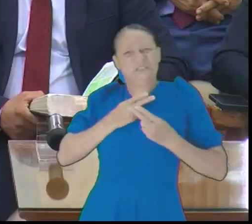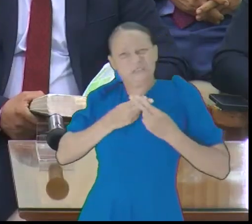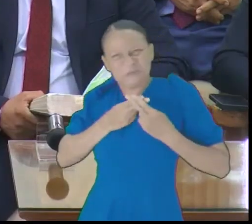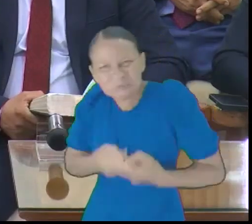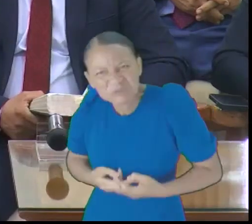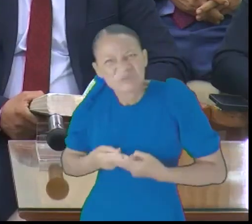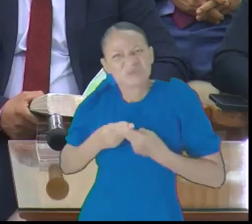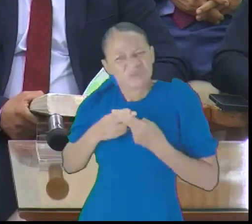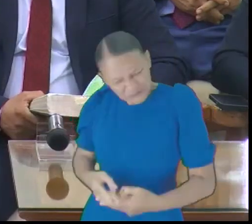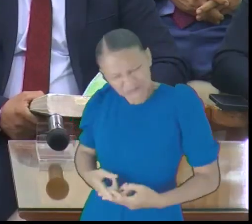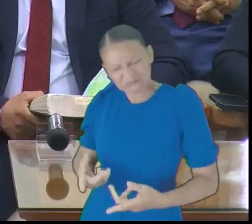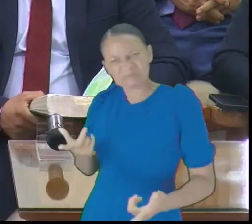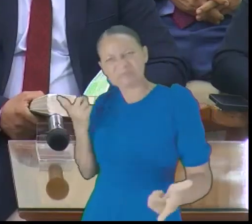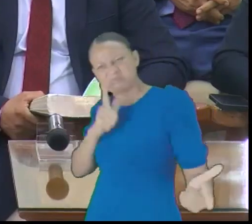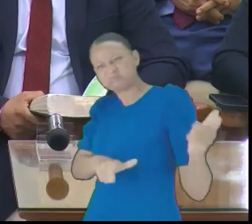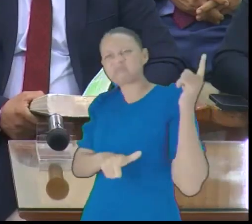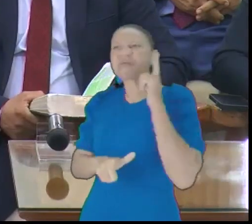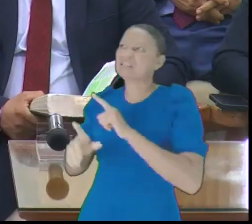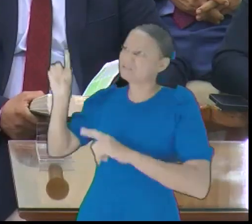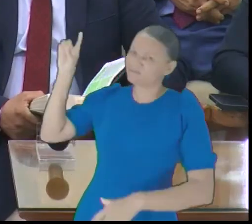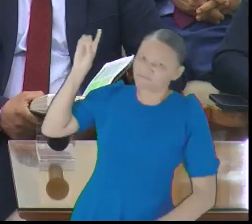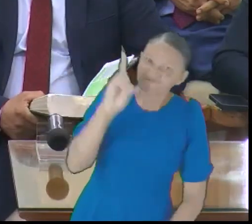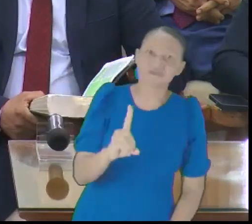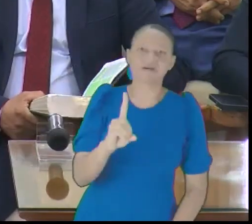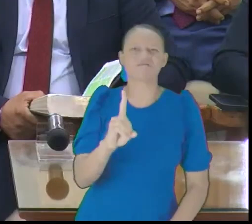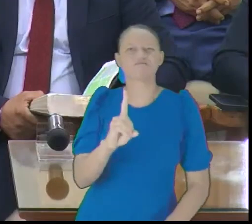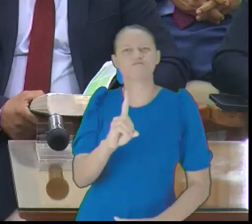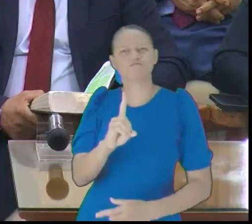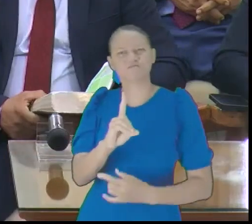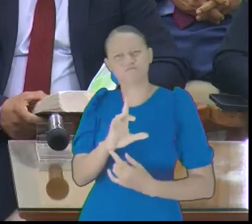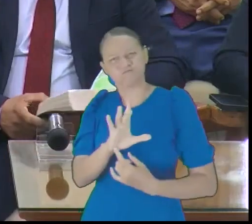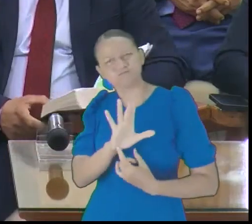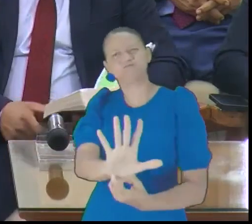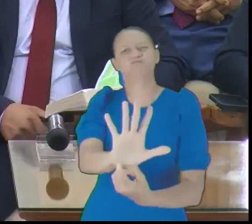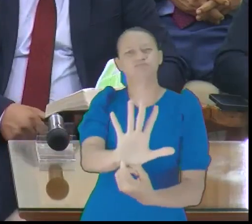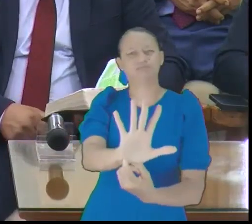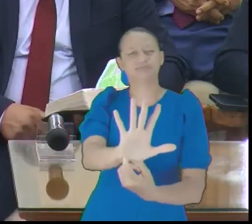Suporta que Deus vai aparecer.